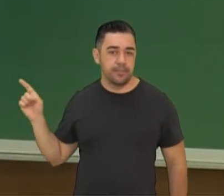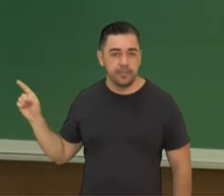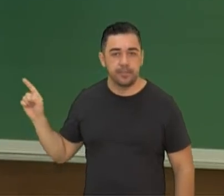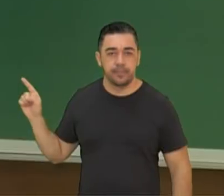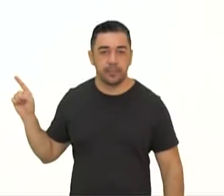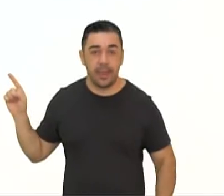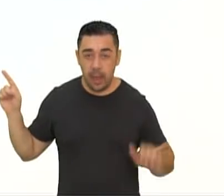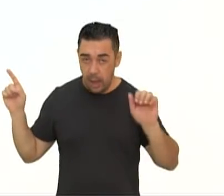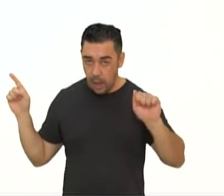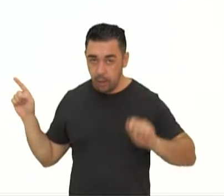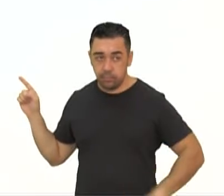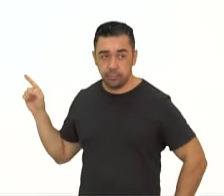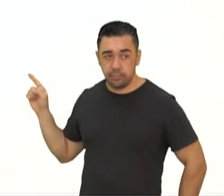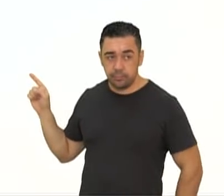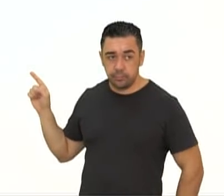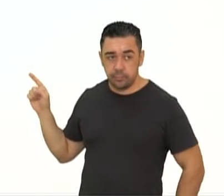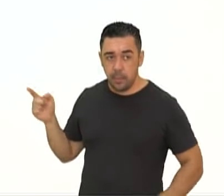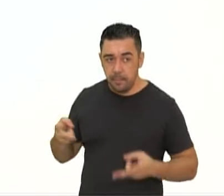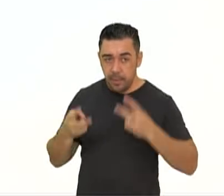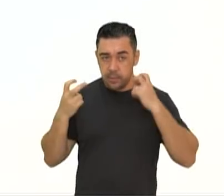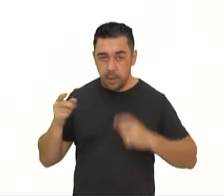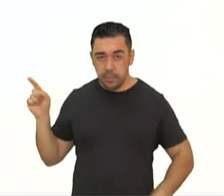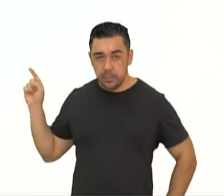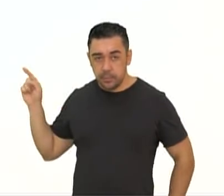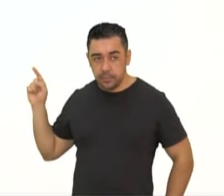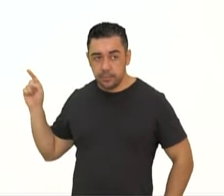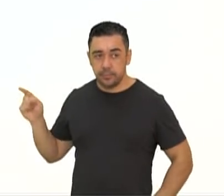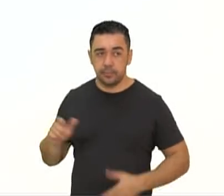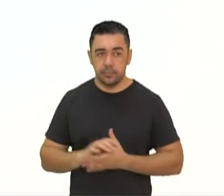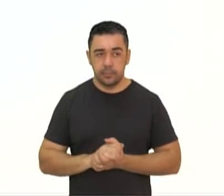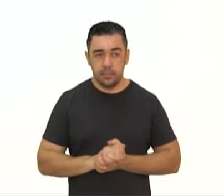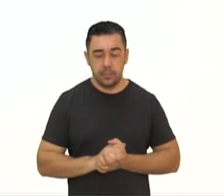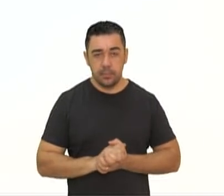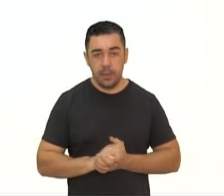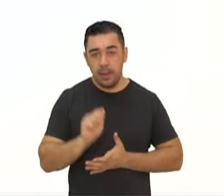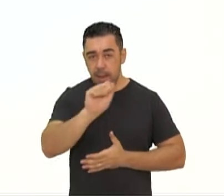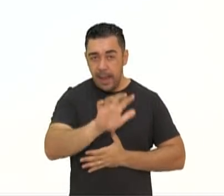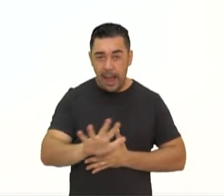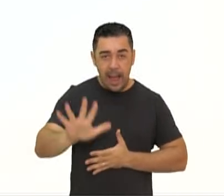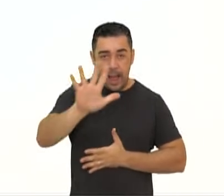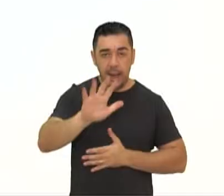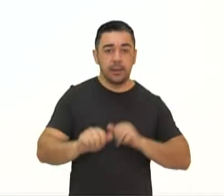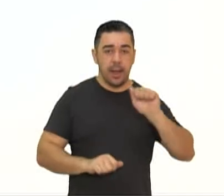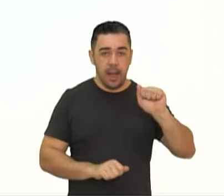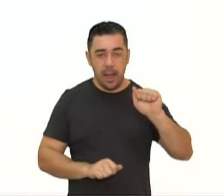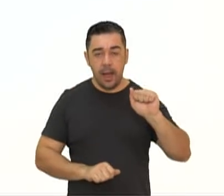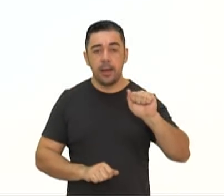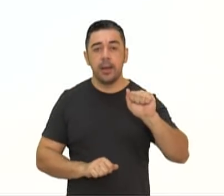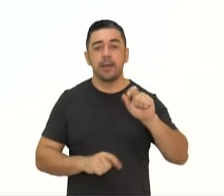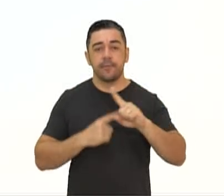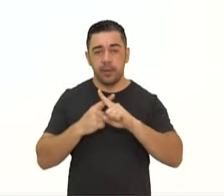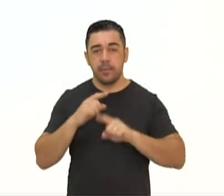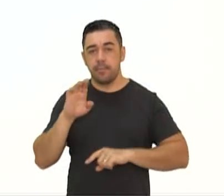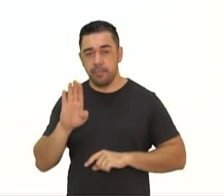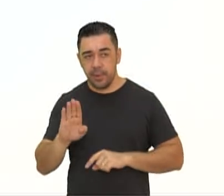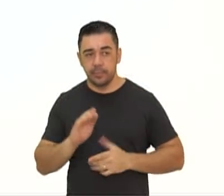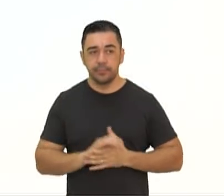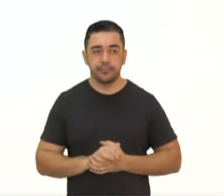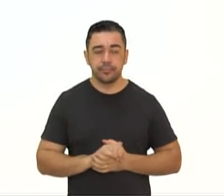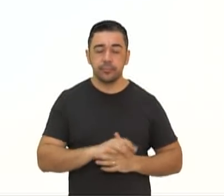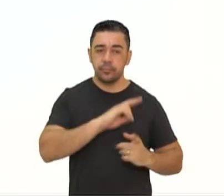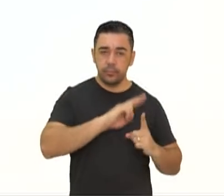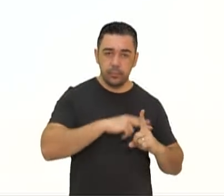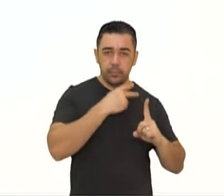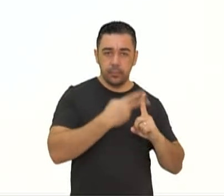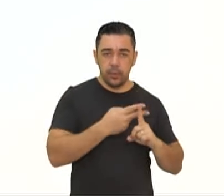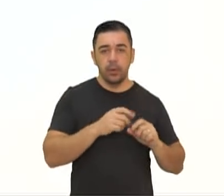Ó, na letra A, olha como eu escrevi. A área é dada por A vezes B. Tranquilo. Se eu